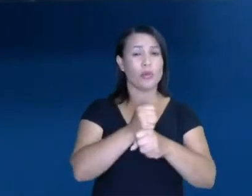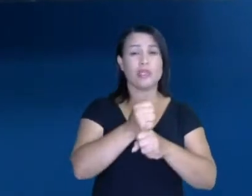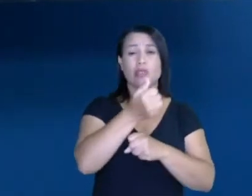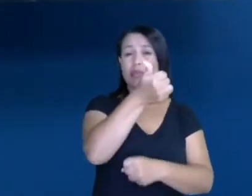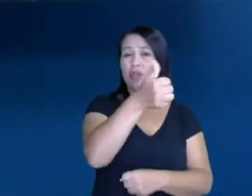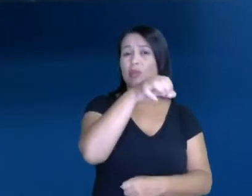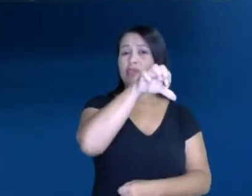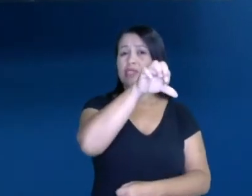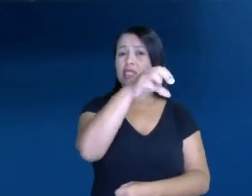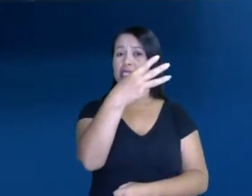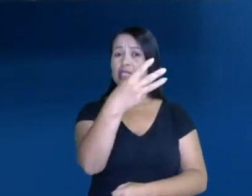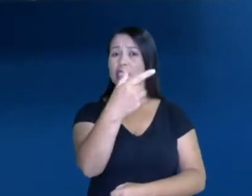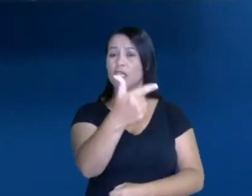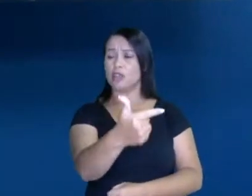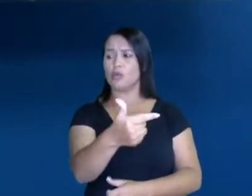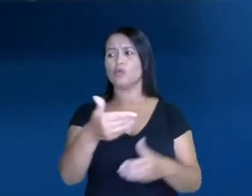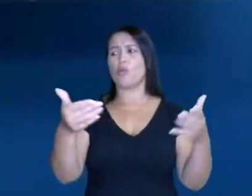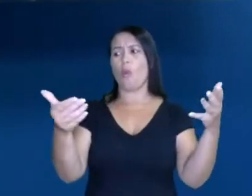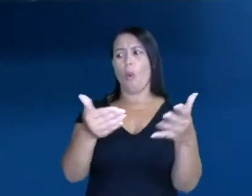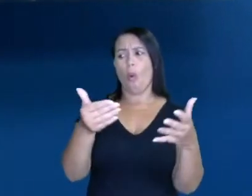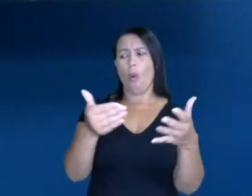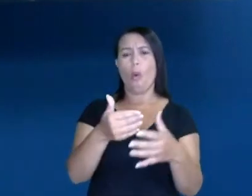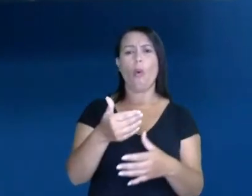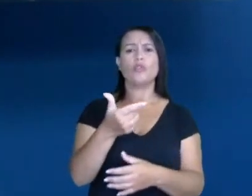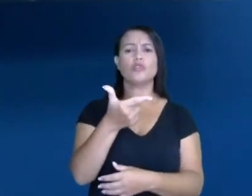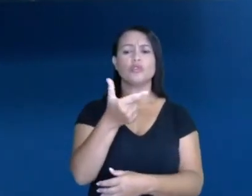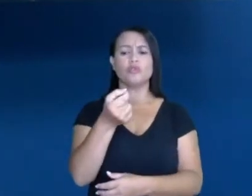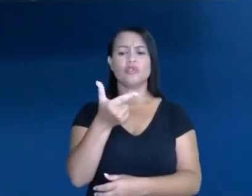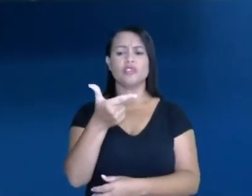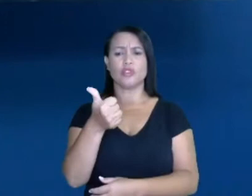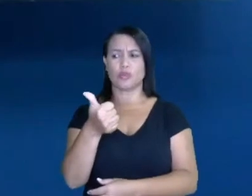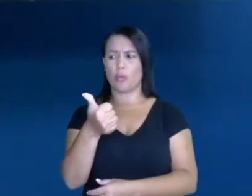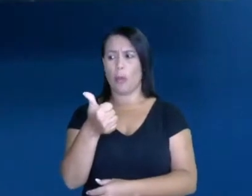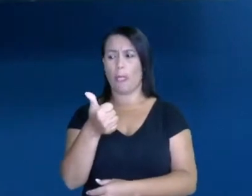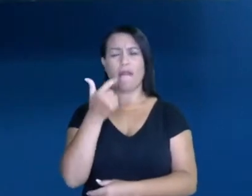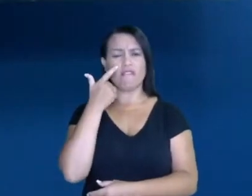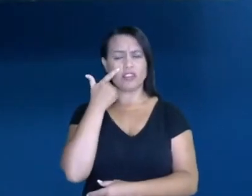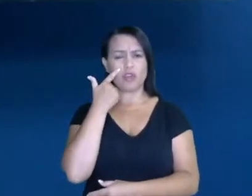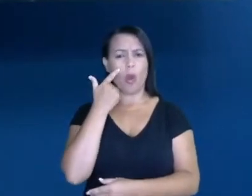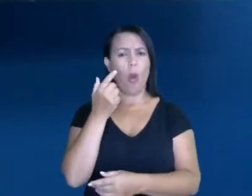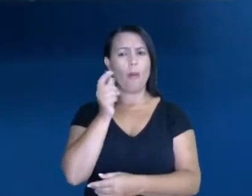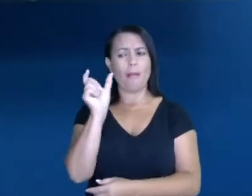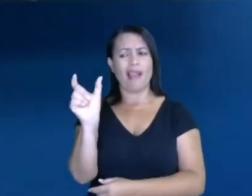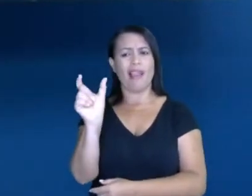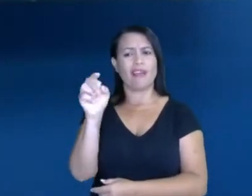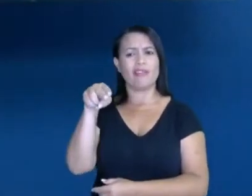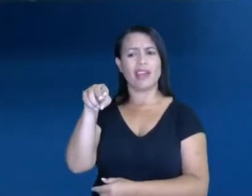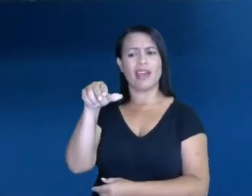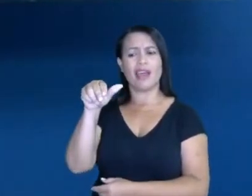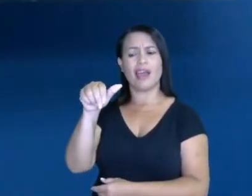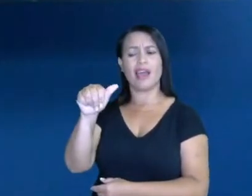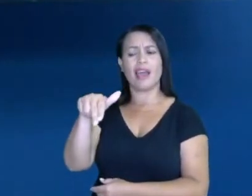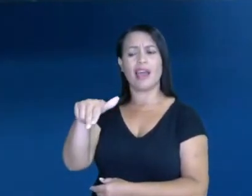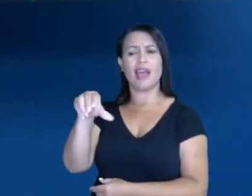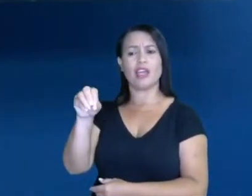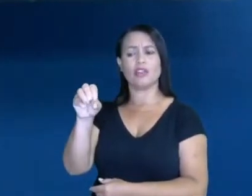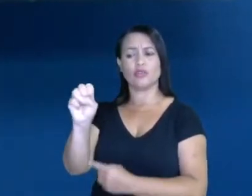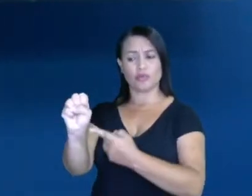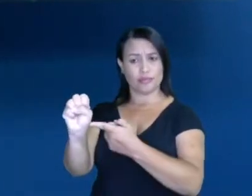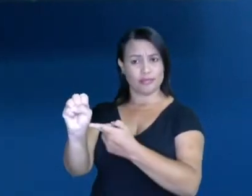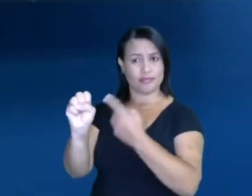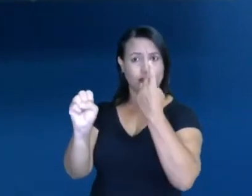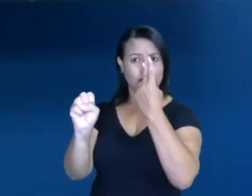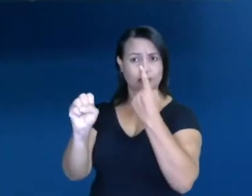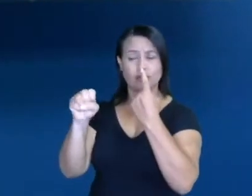de 1932. Hoje, em 2021, olha como se escreve a palavra anos, apenas com um N.